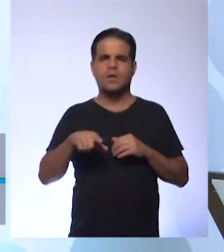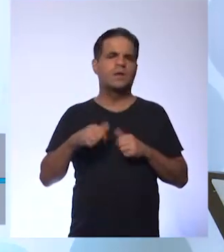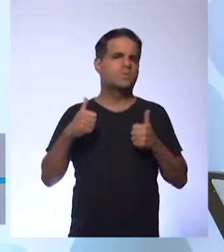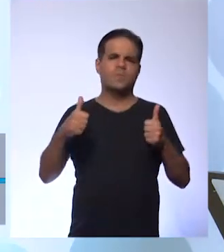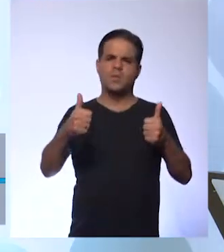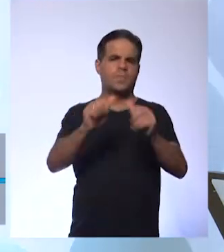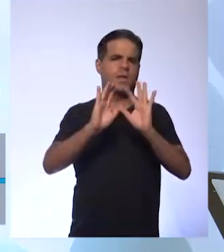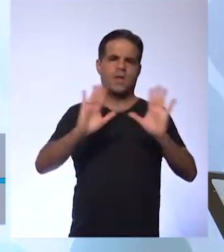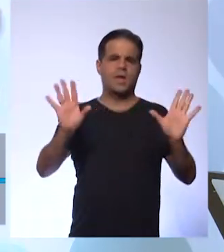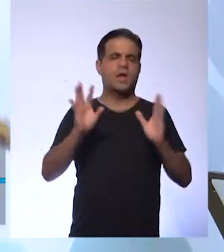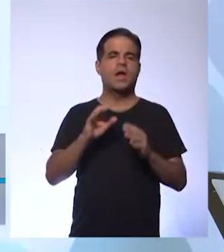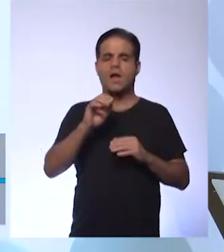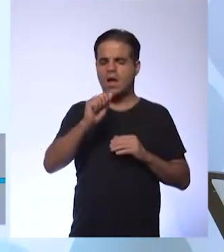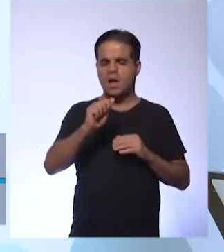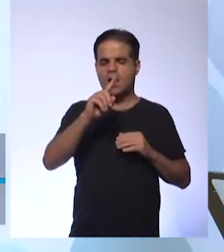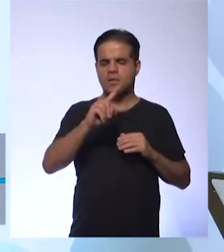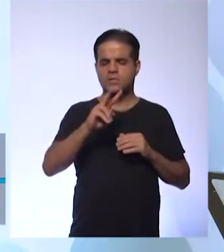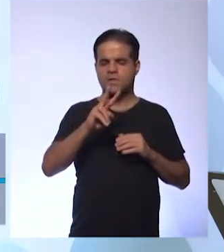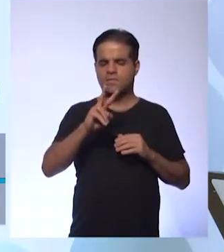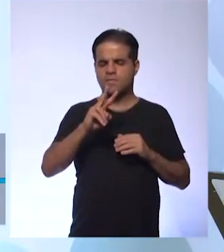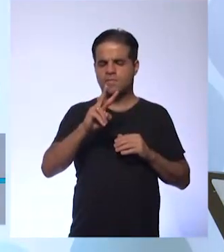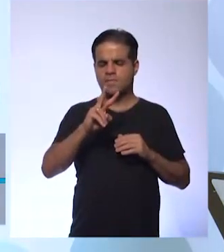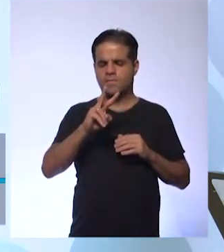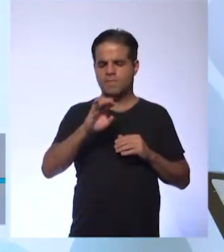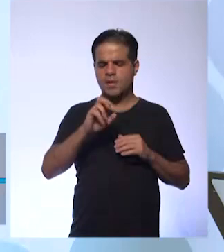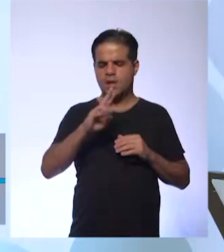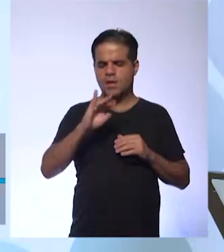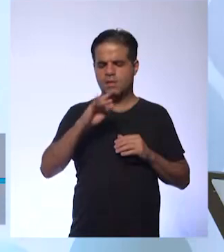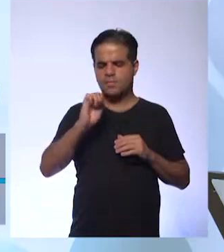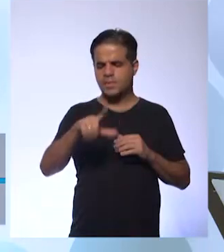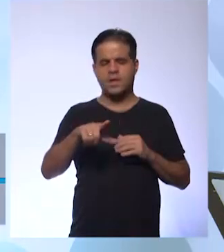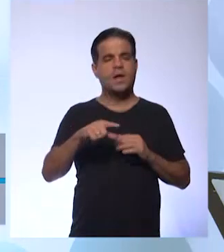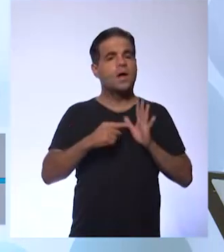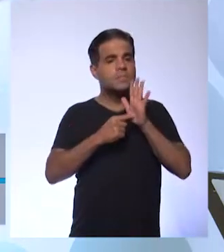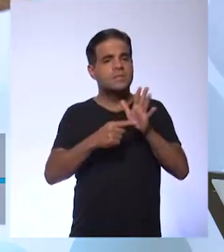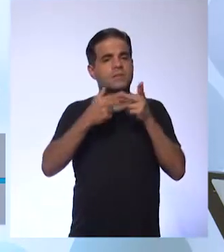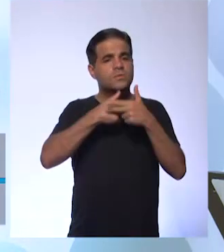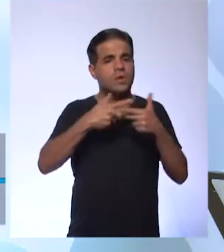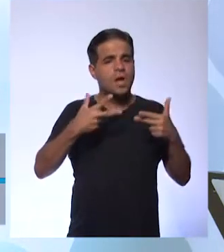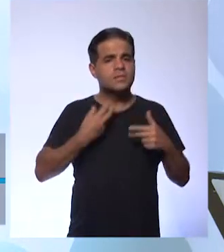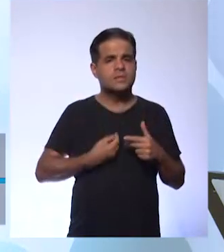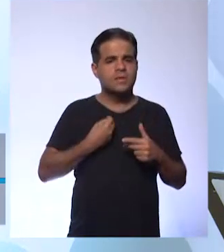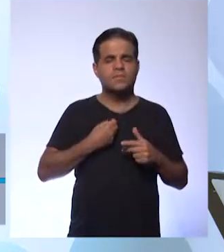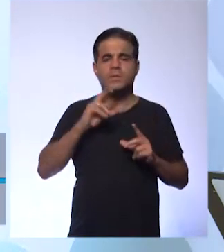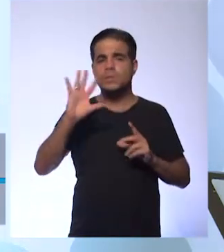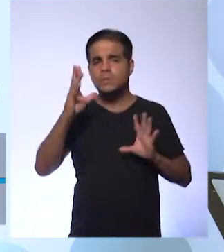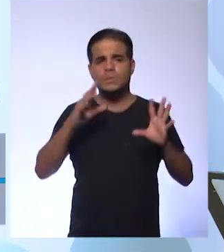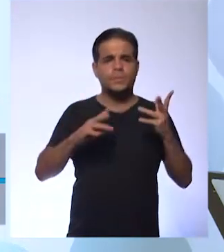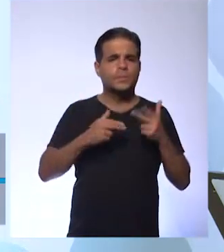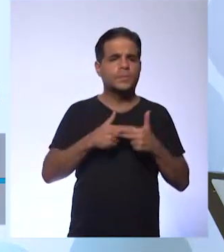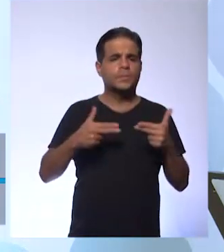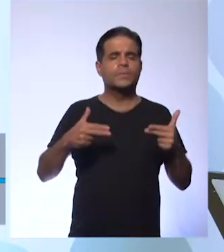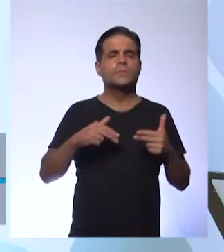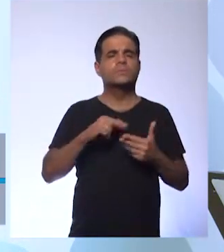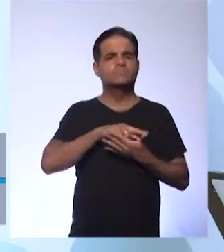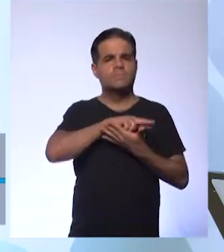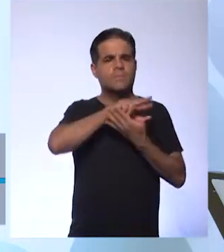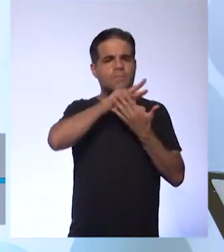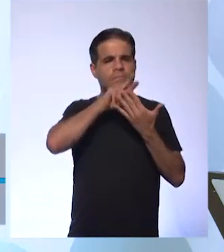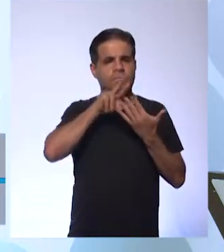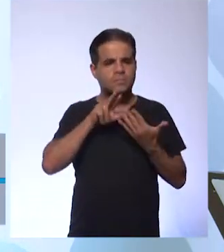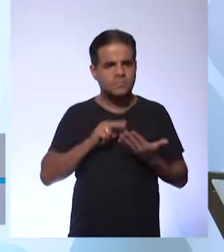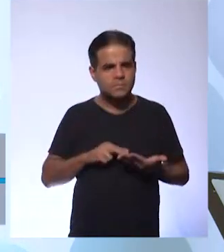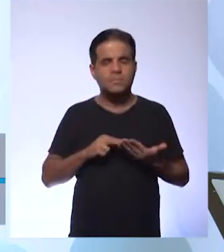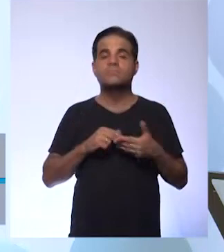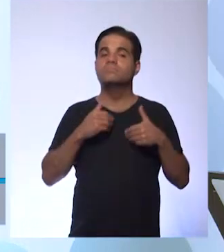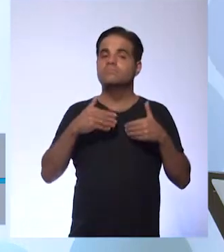bem. Faltou adverbial porque apresenta uma circunstância, as coisas da vida, as situações, as particularidades.